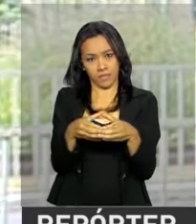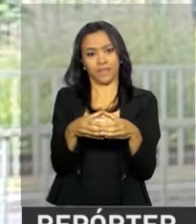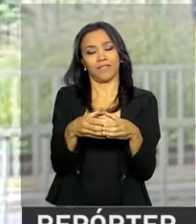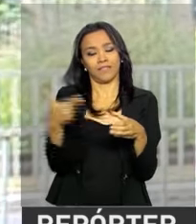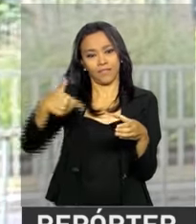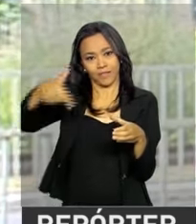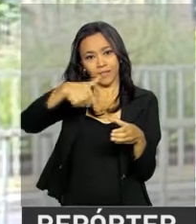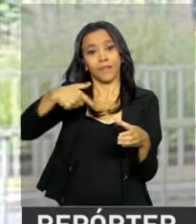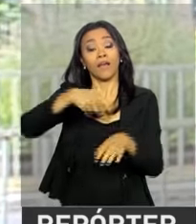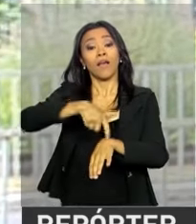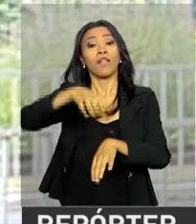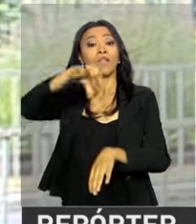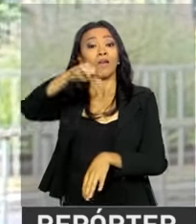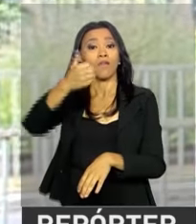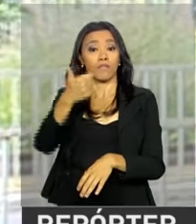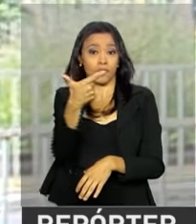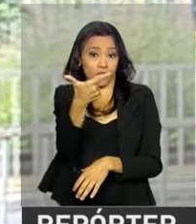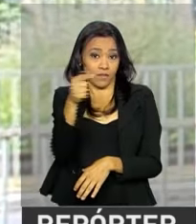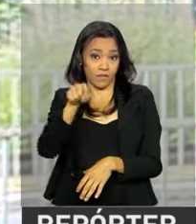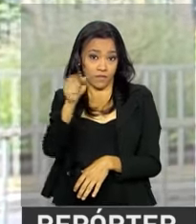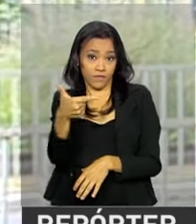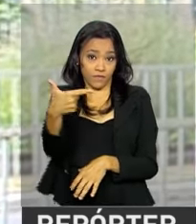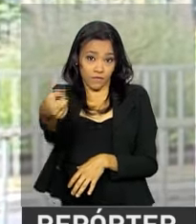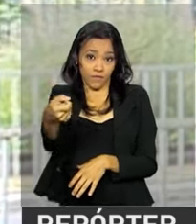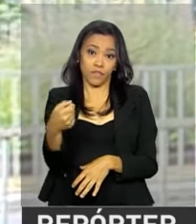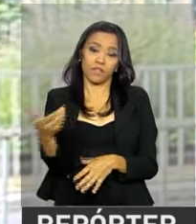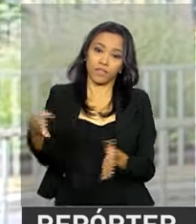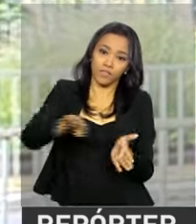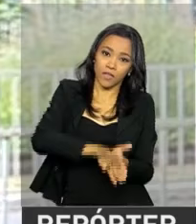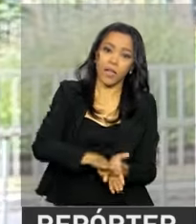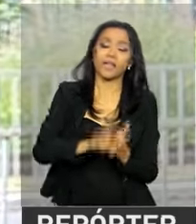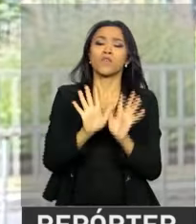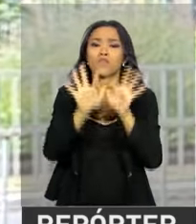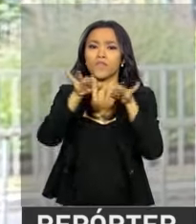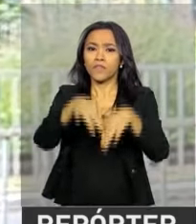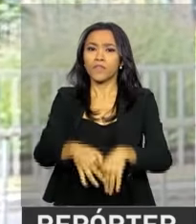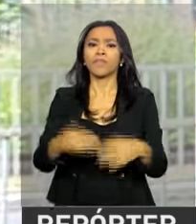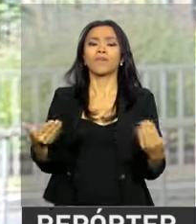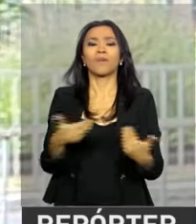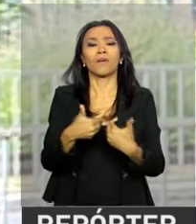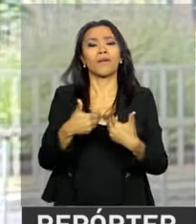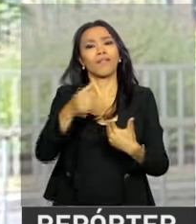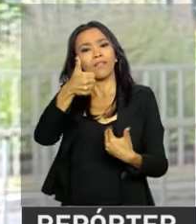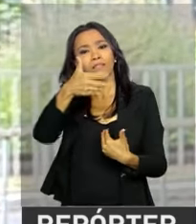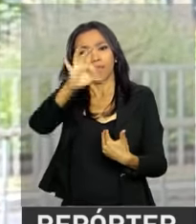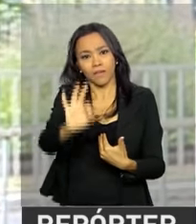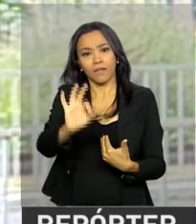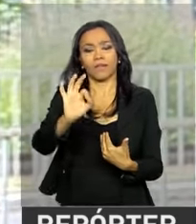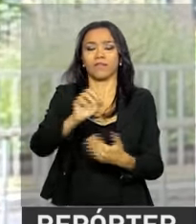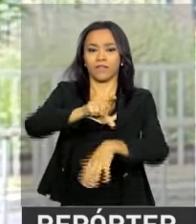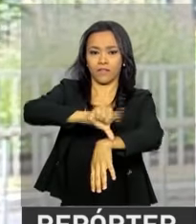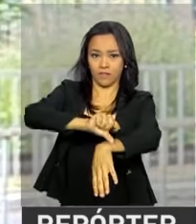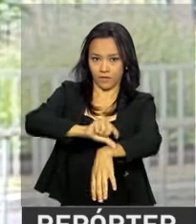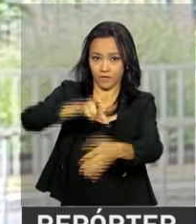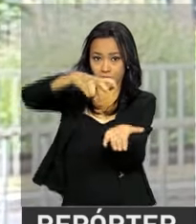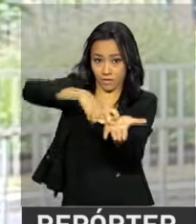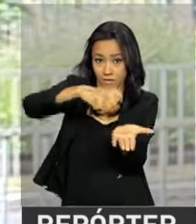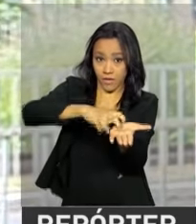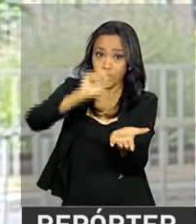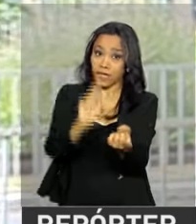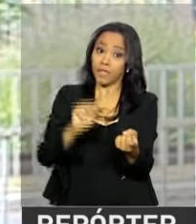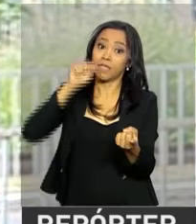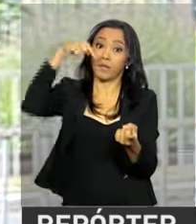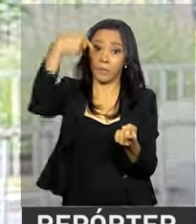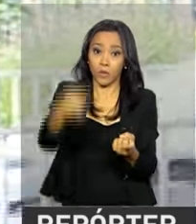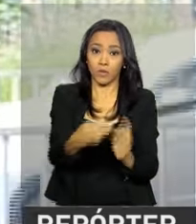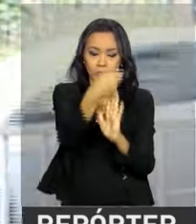pouco às 9h20. A cerimônia de encerramento acontece às 10 horas e depois, logo em seguida, vai haver a